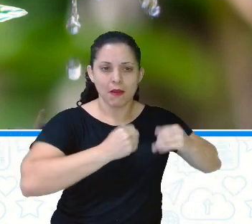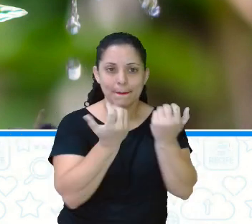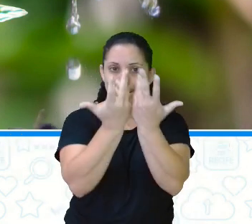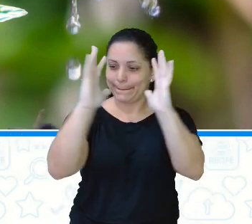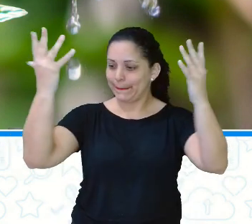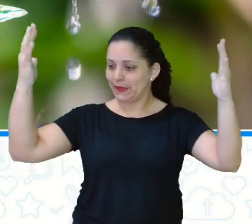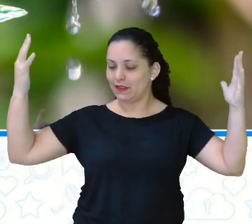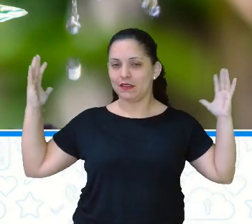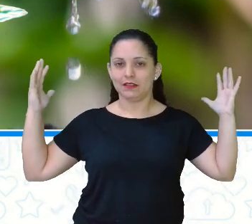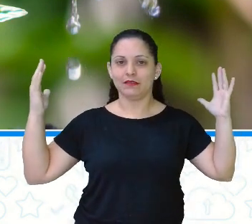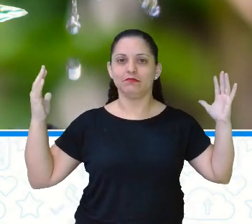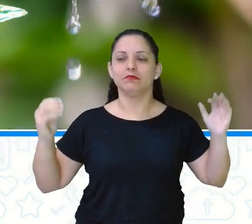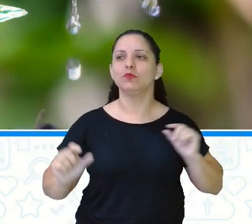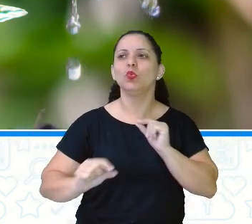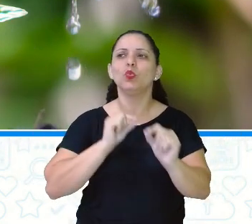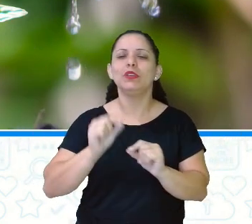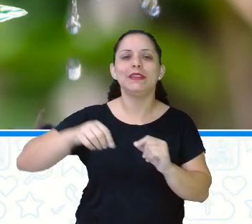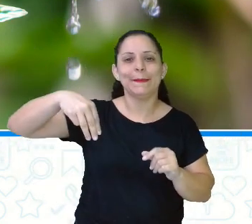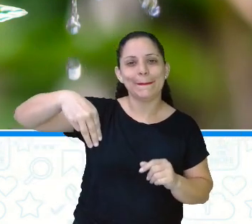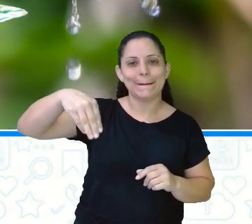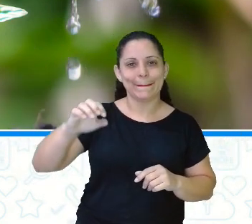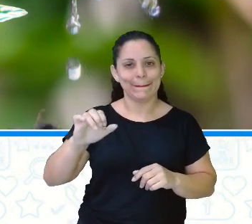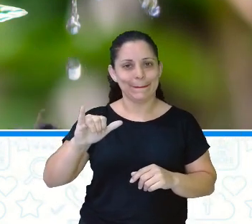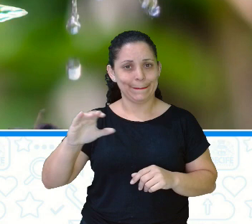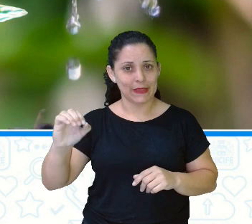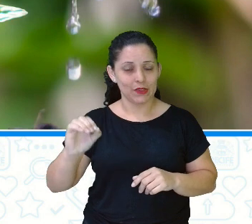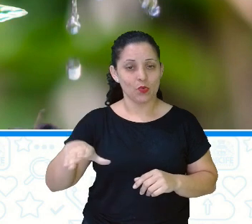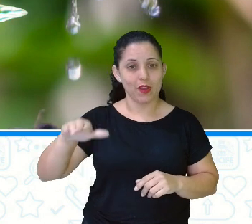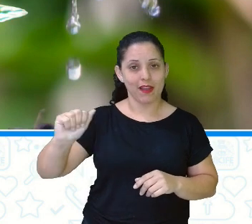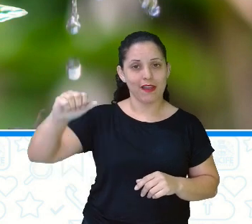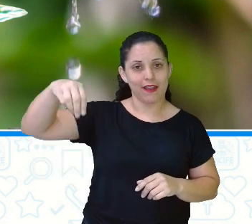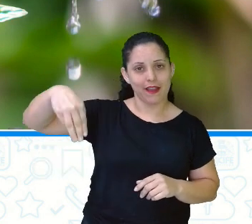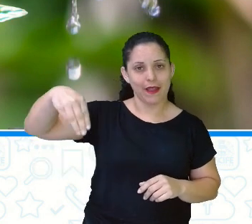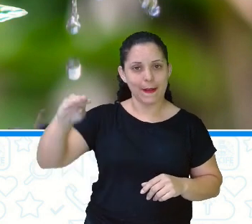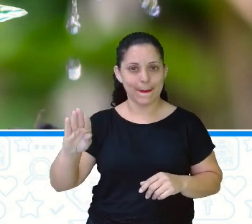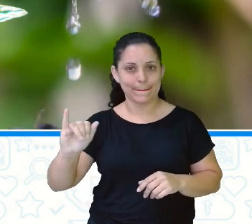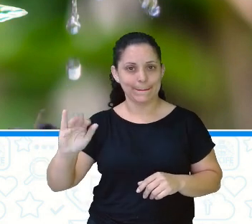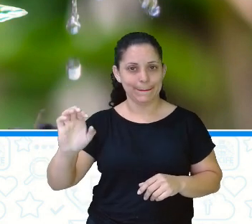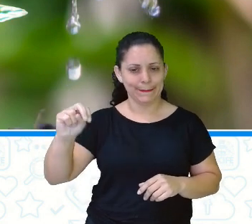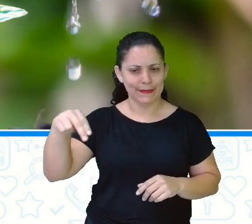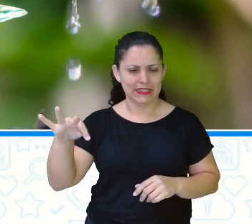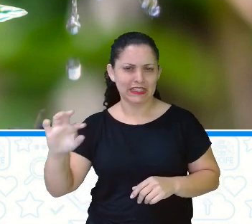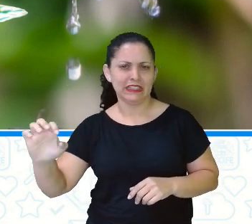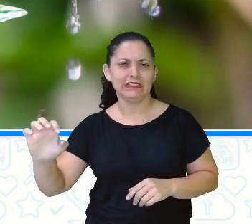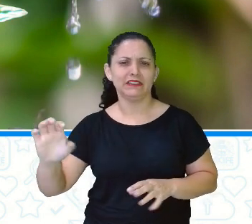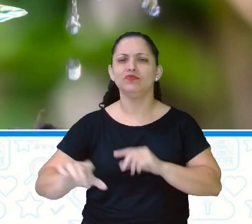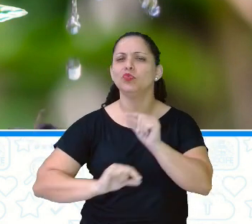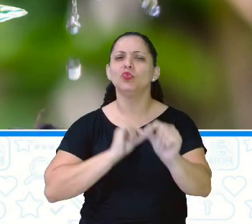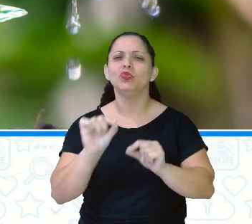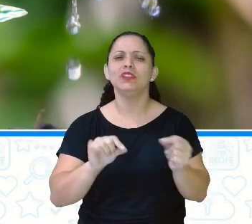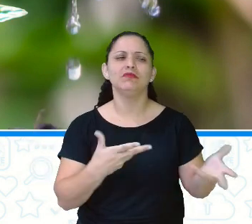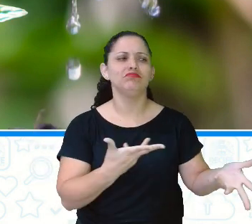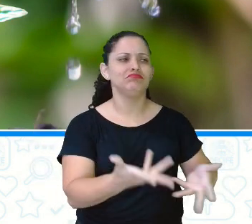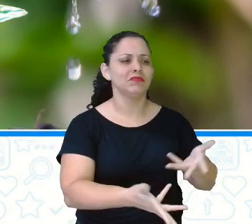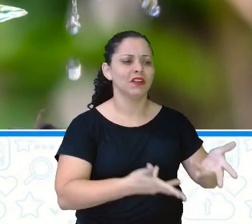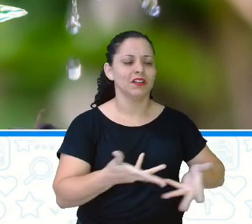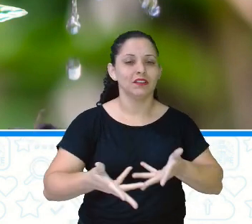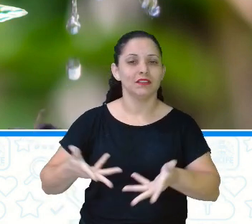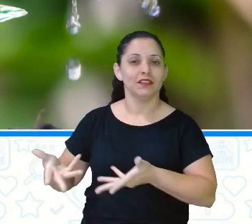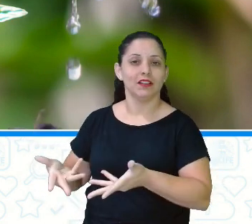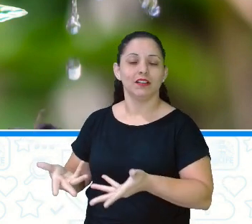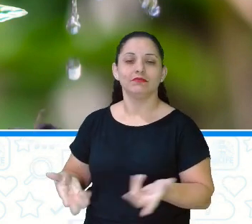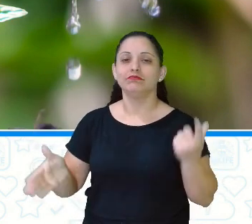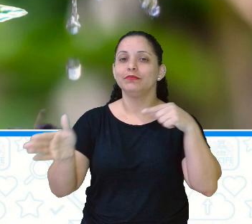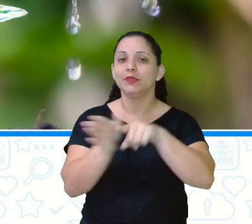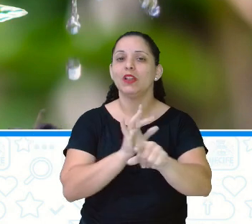meio ambiente? Se nós vamos falar de sustentabilidade ambiental, está falando sobre o meio ambiente, tratar do meio ambiente, aí eu te pergunto,